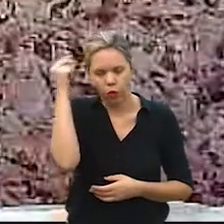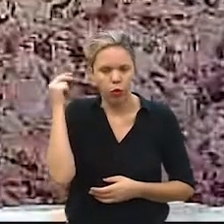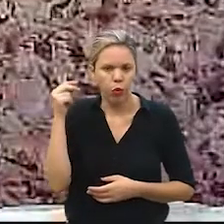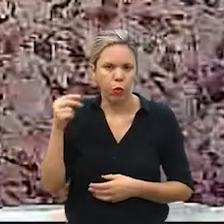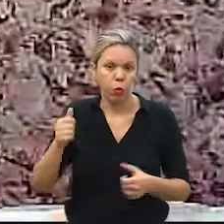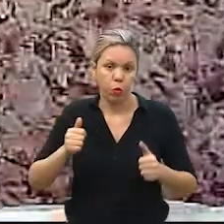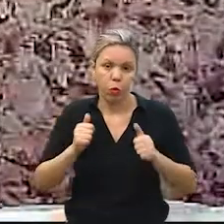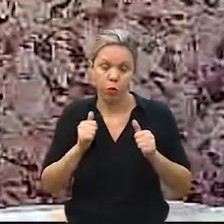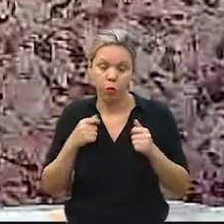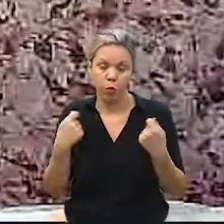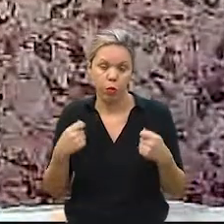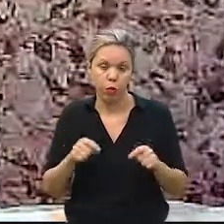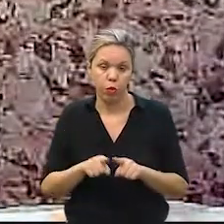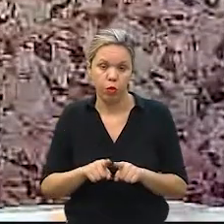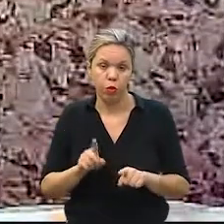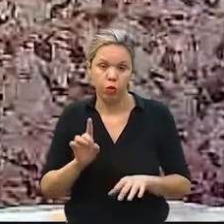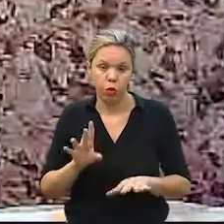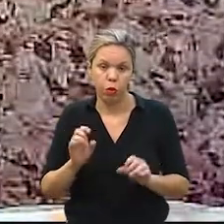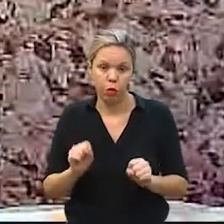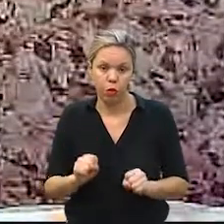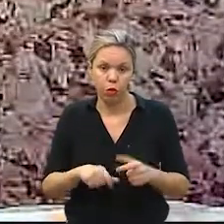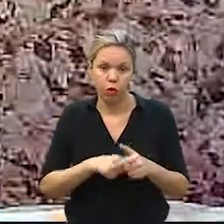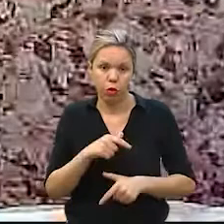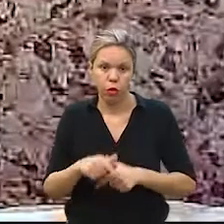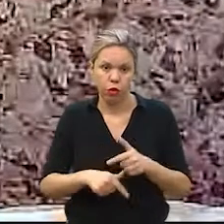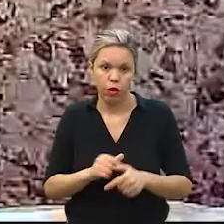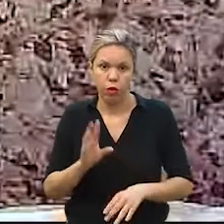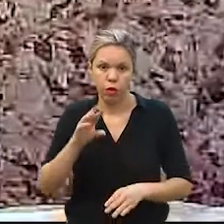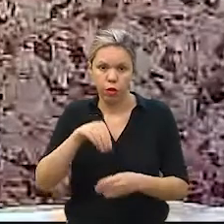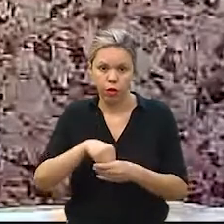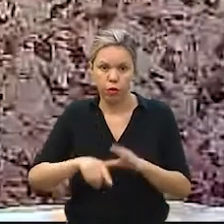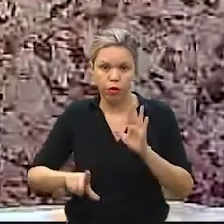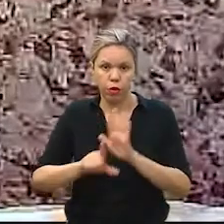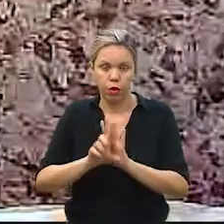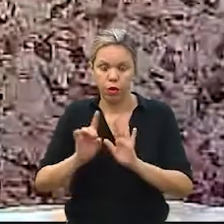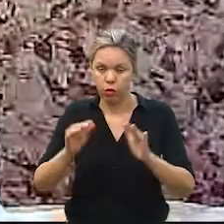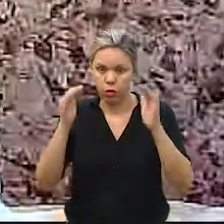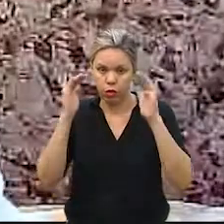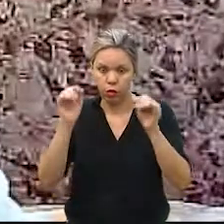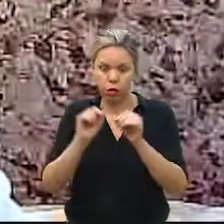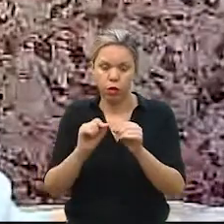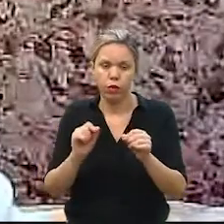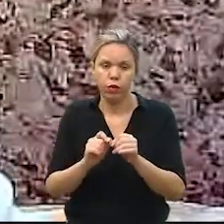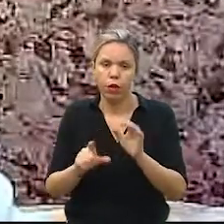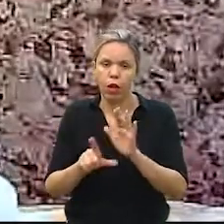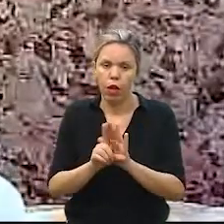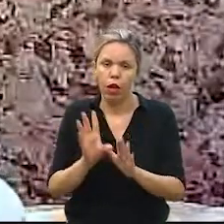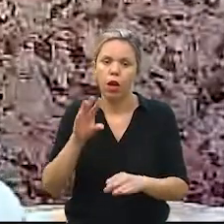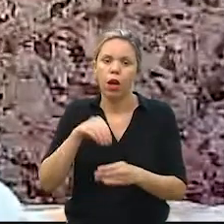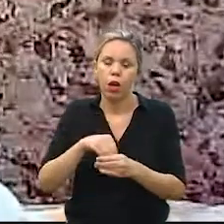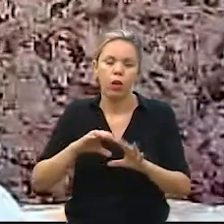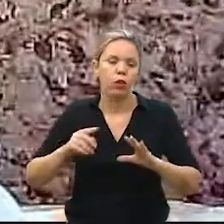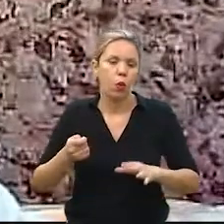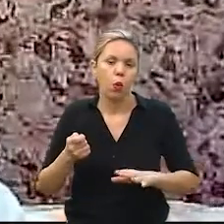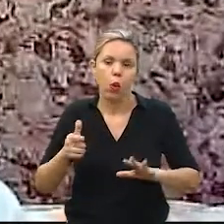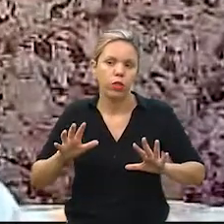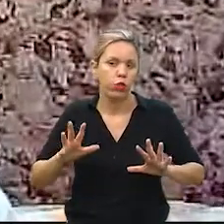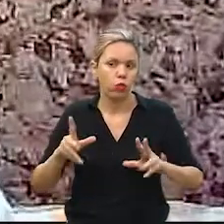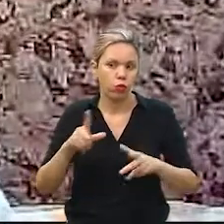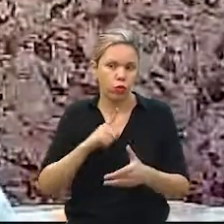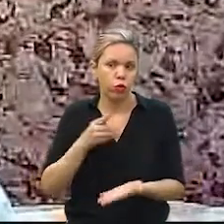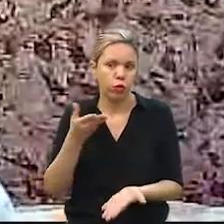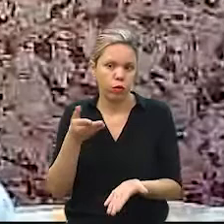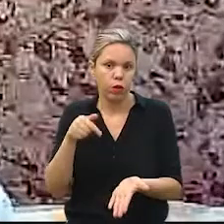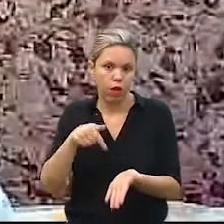Então, a gente só pode executar o que está previsto na lei. E a lei já prevê quase tudo. A